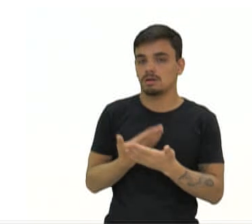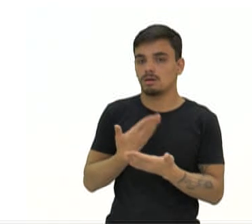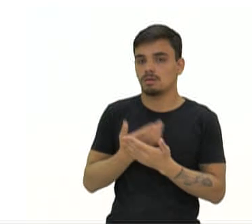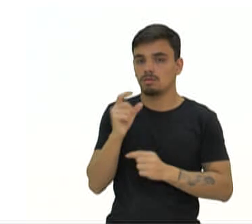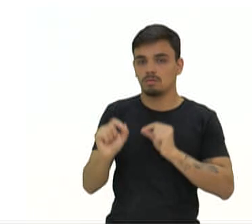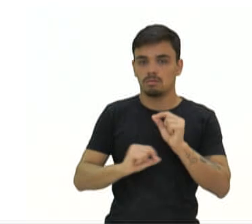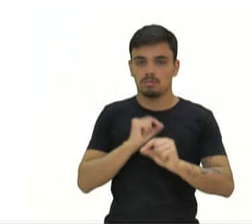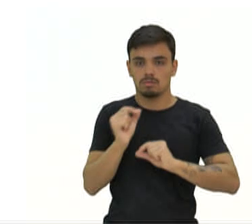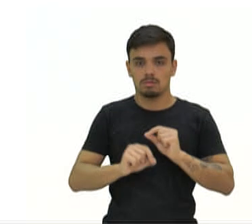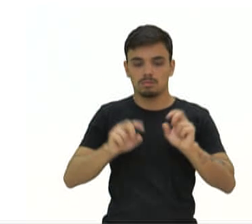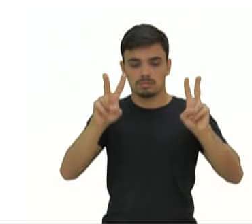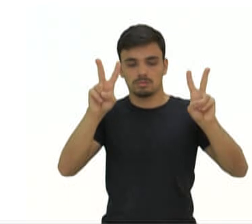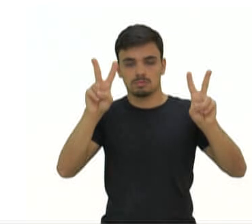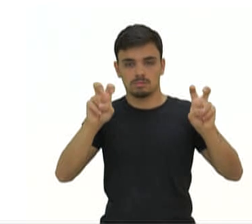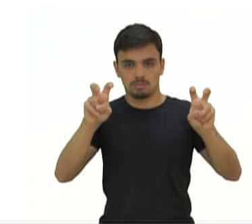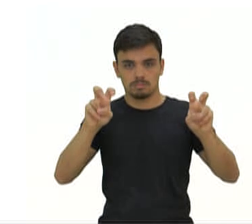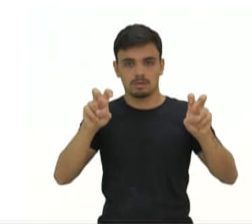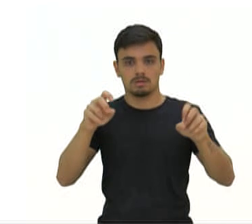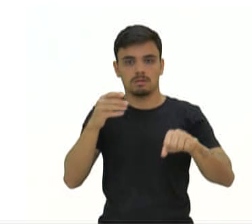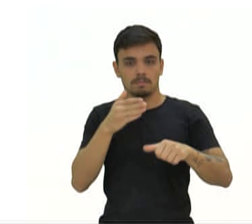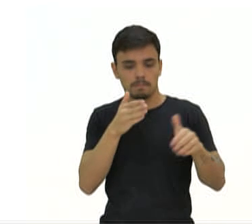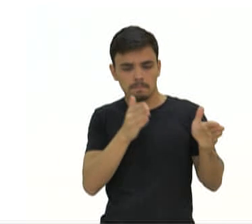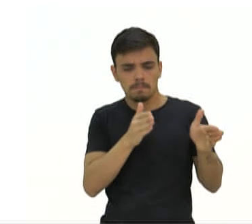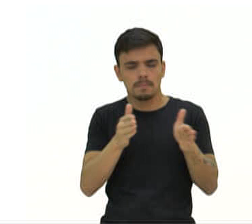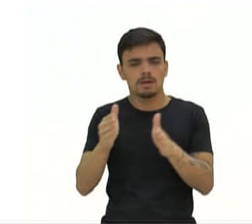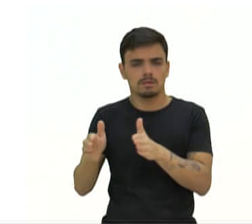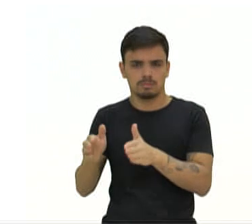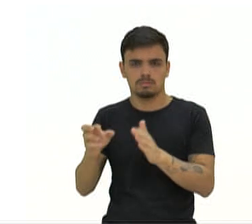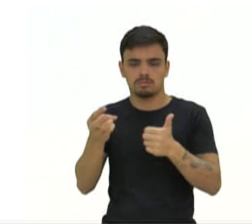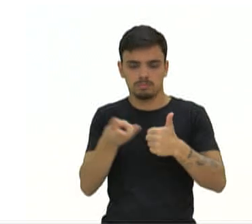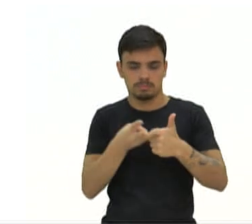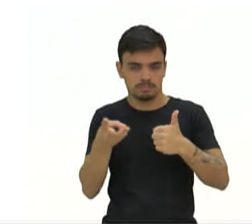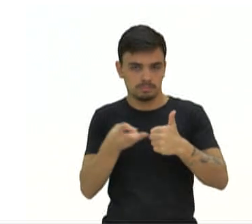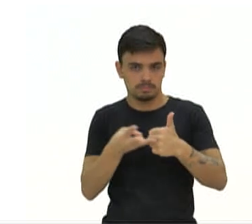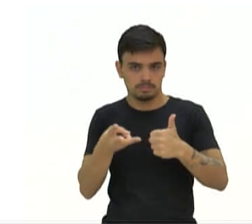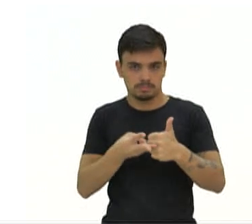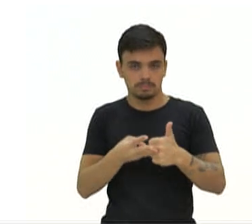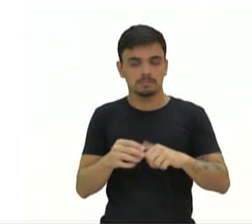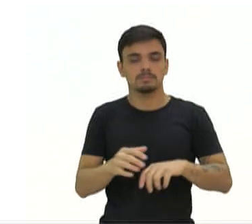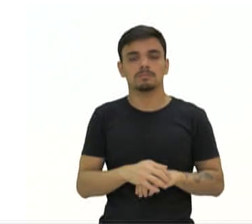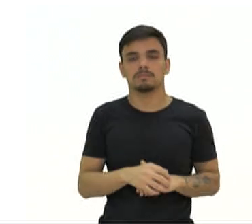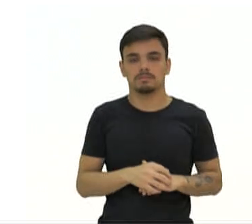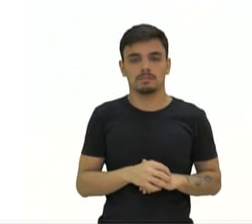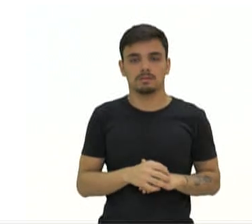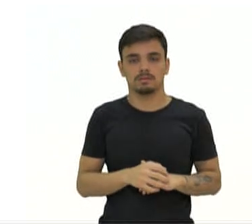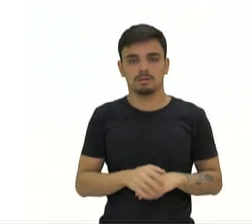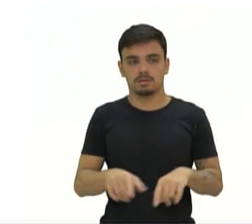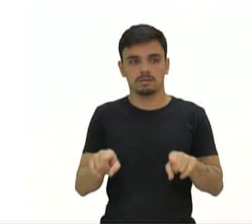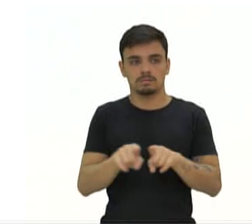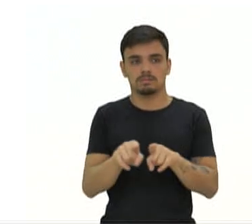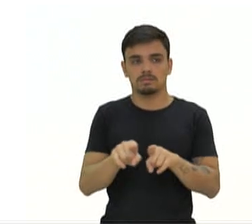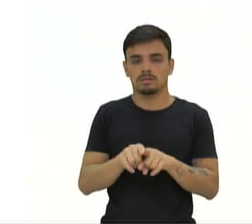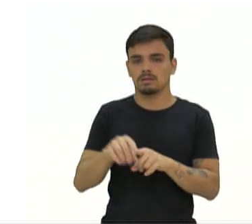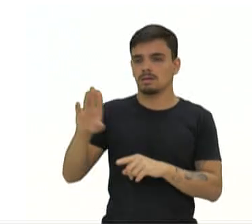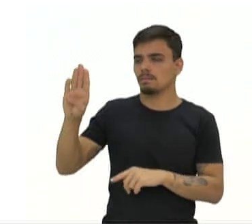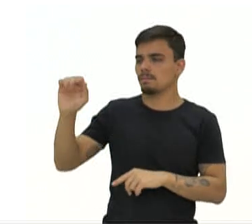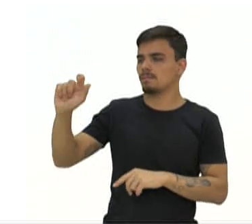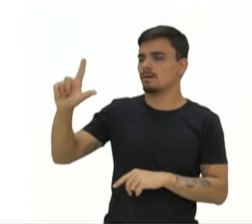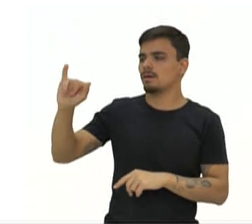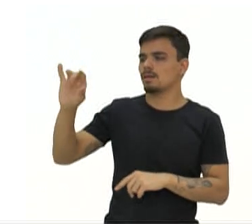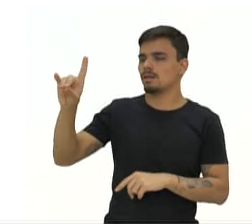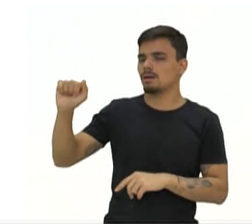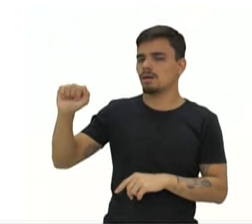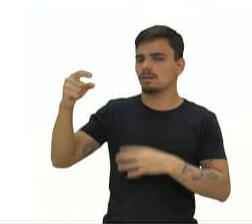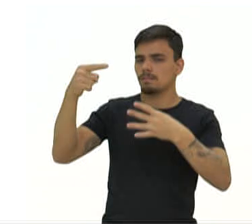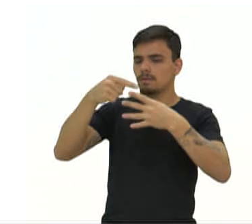período regencial e as revoltas já estudadas que ocorreram nesse período. Ou seja, a cabanagem, a balaiada,